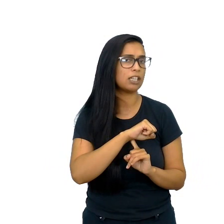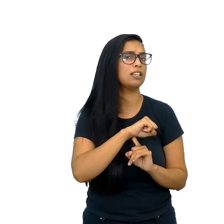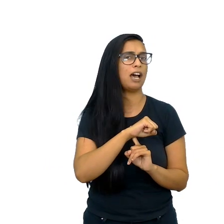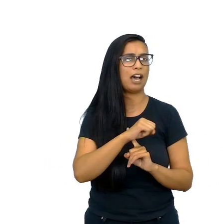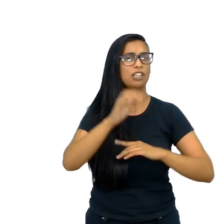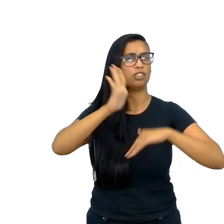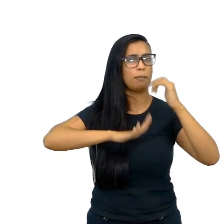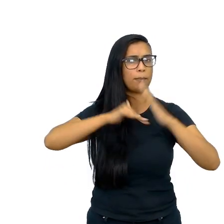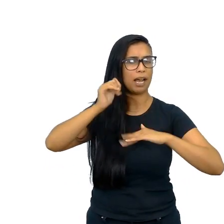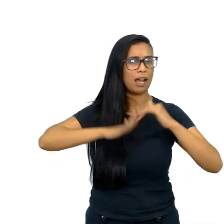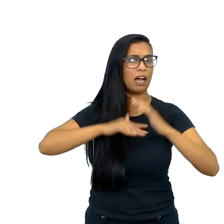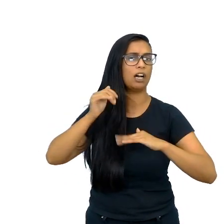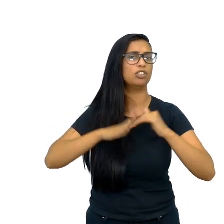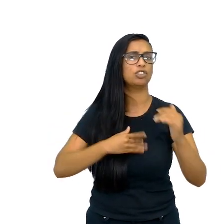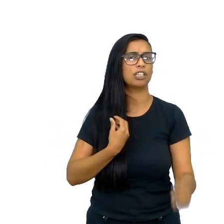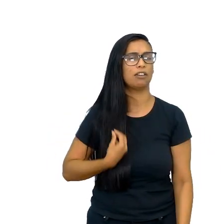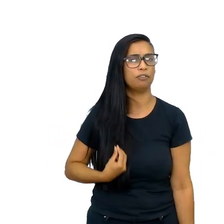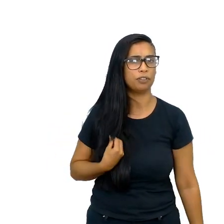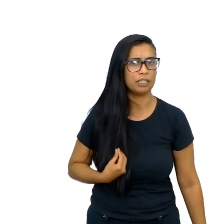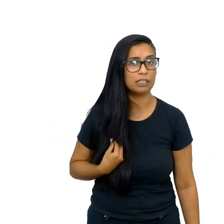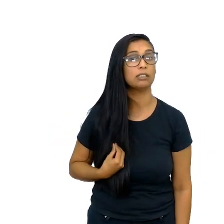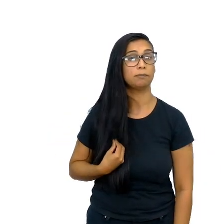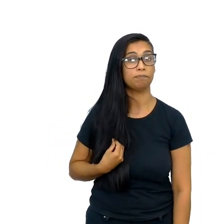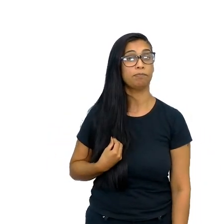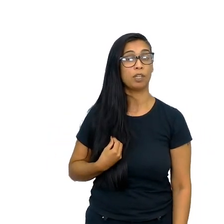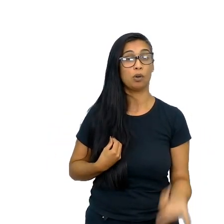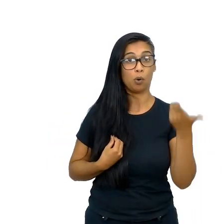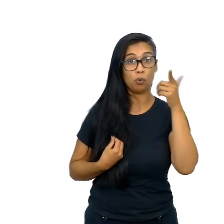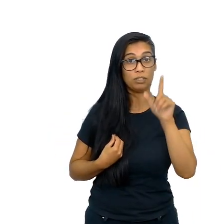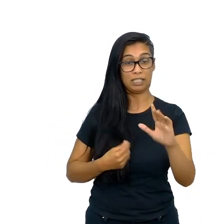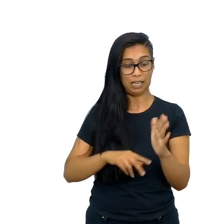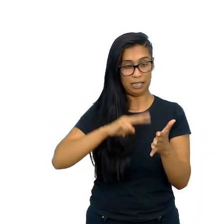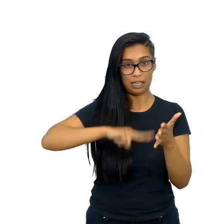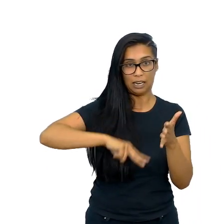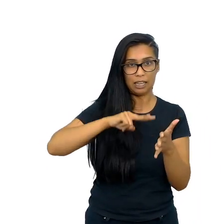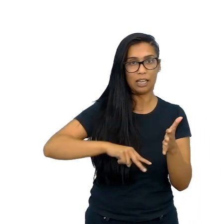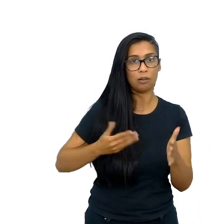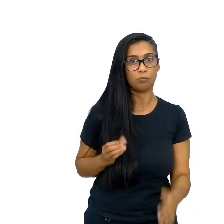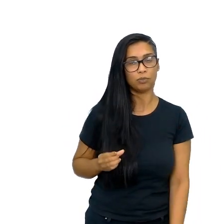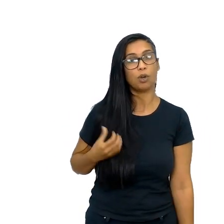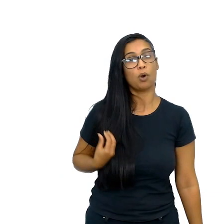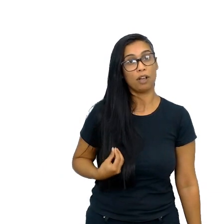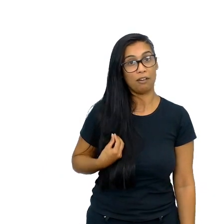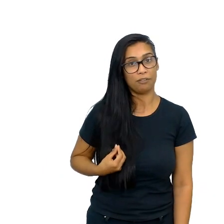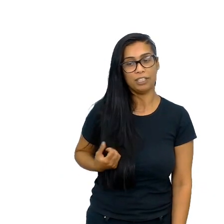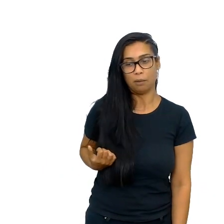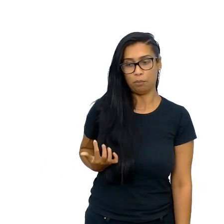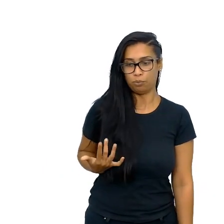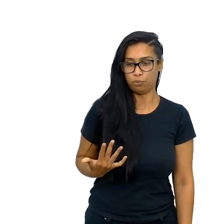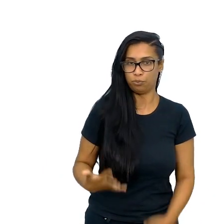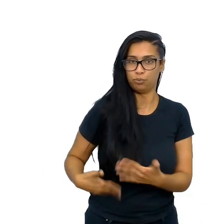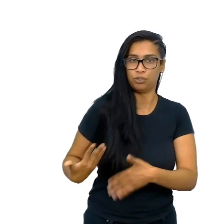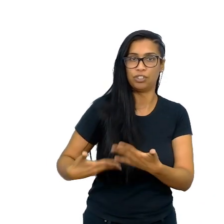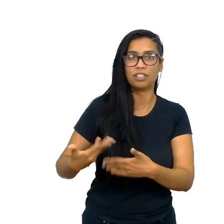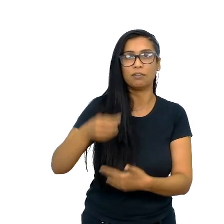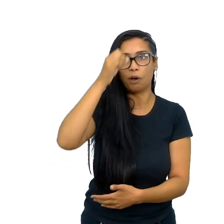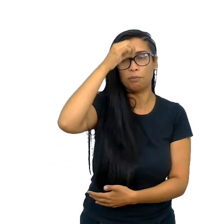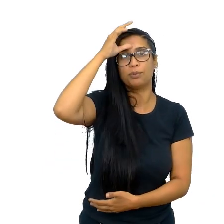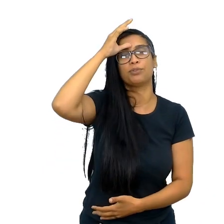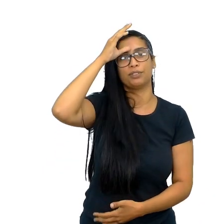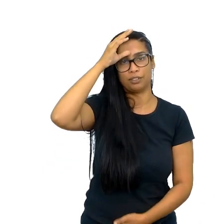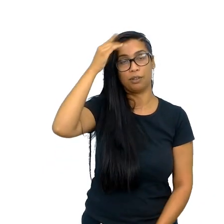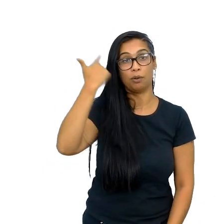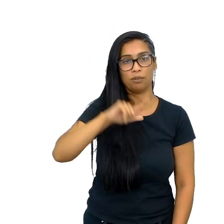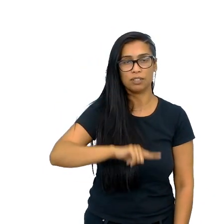ele dominar, né, a leitura, ele será uma pessoa muito mais proficiente na vida cotidiana. Então, quando nós estamos